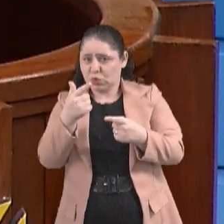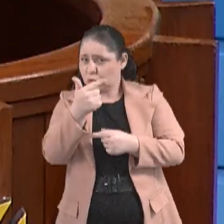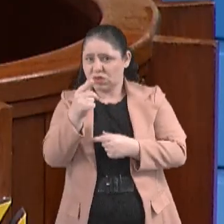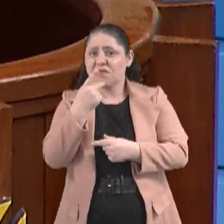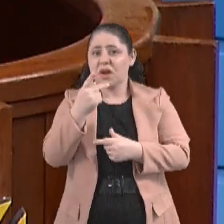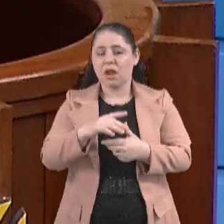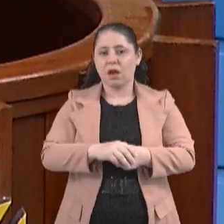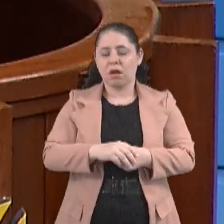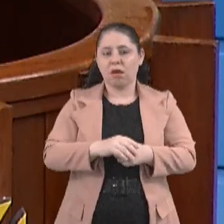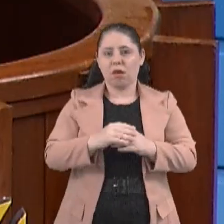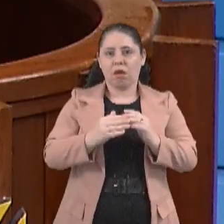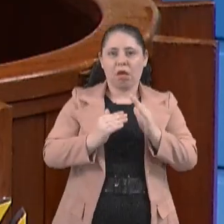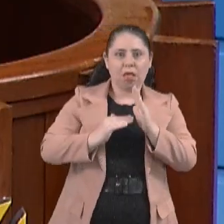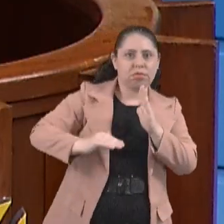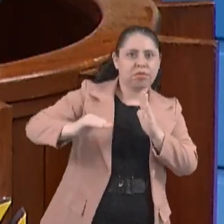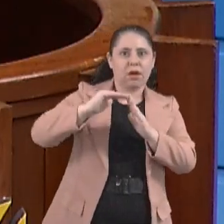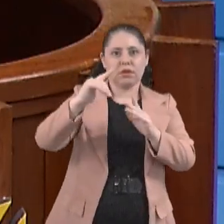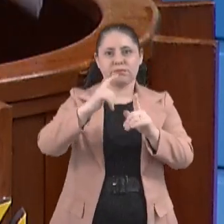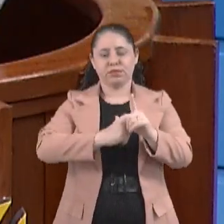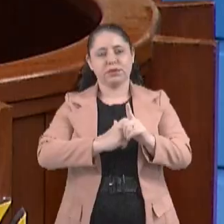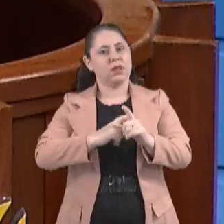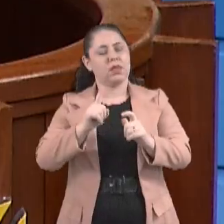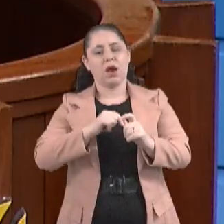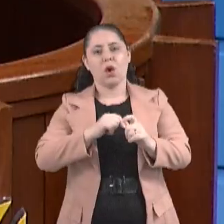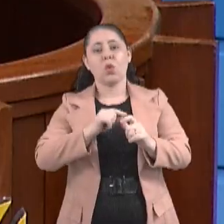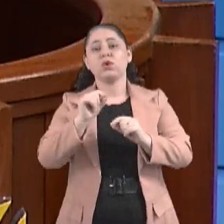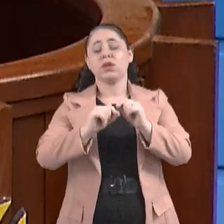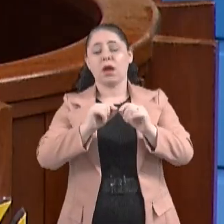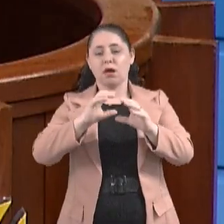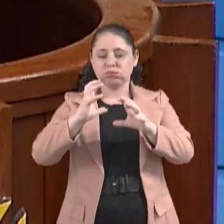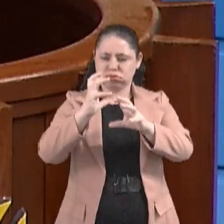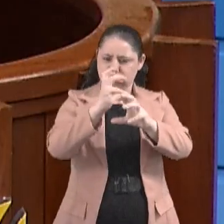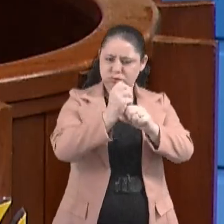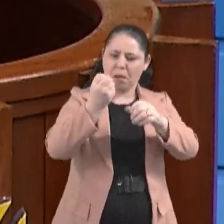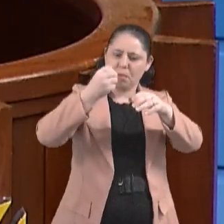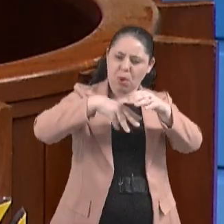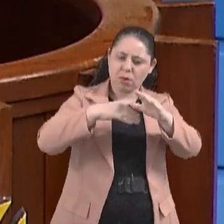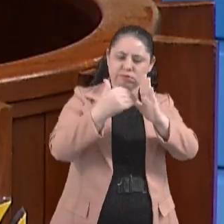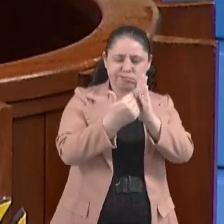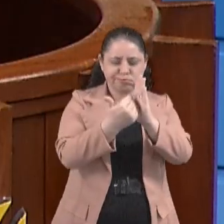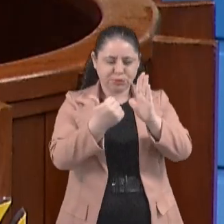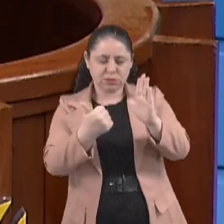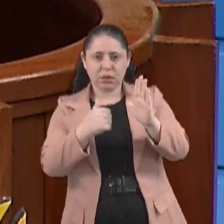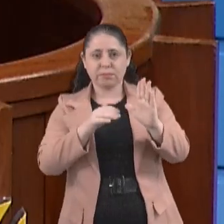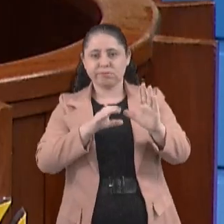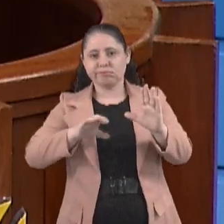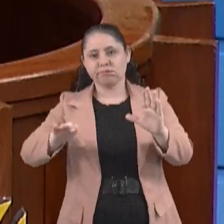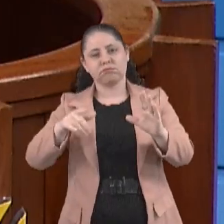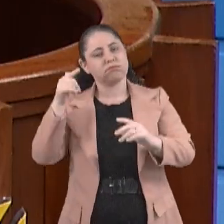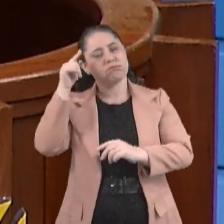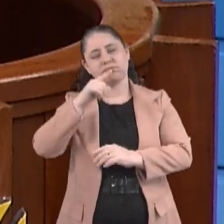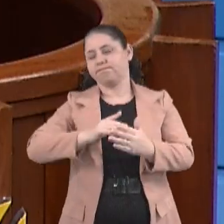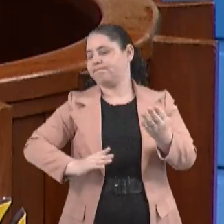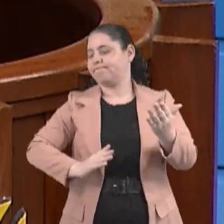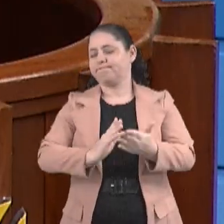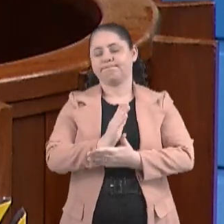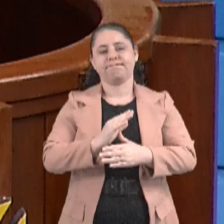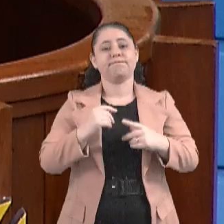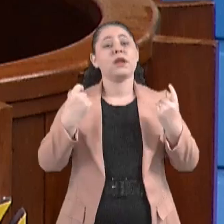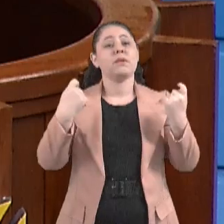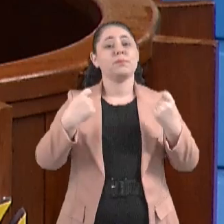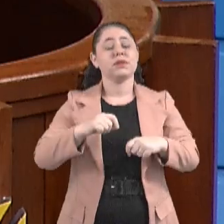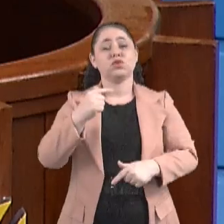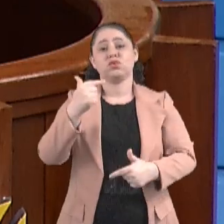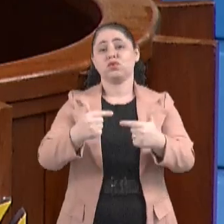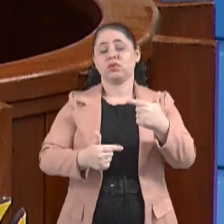estávamos falando em aumentar a despesa, estávamos falando em direcionar aquilo que já existe, mas também não conseguimos aprovar. Então, nós precisamos